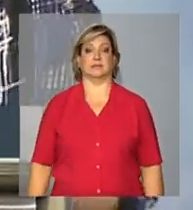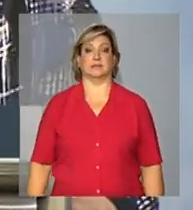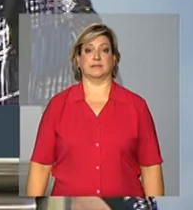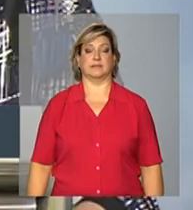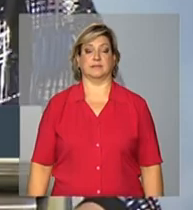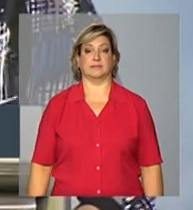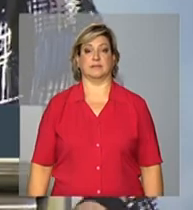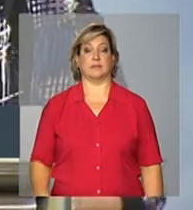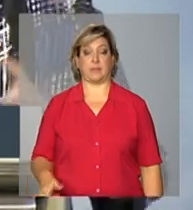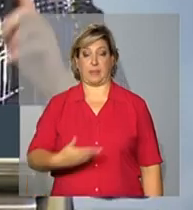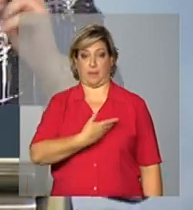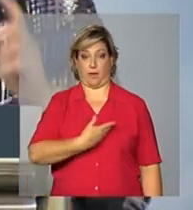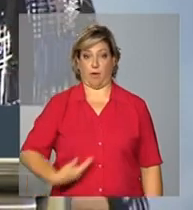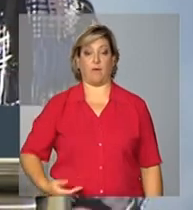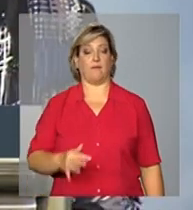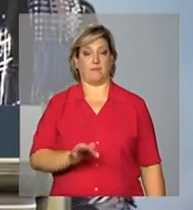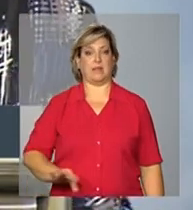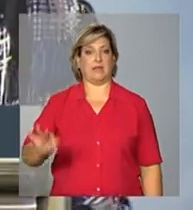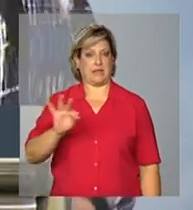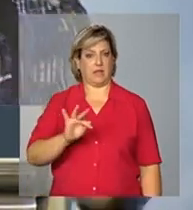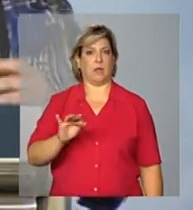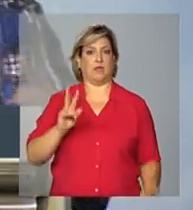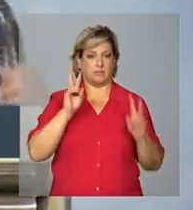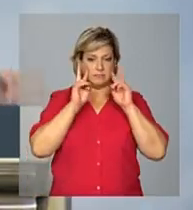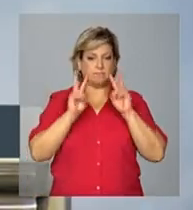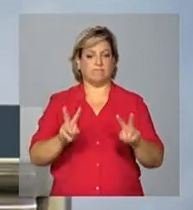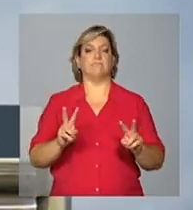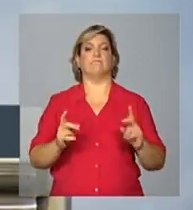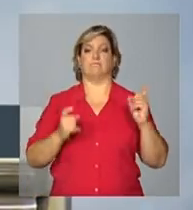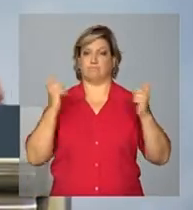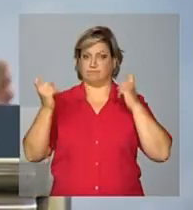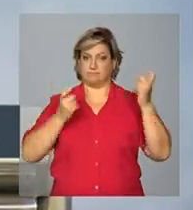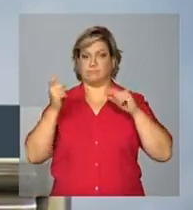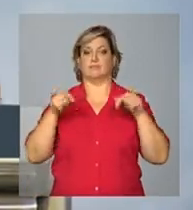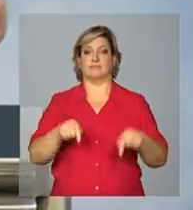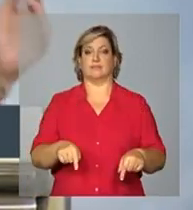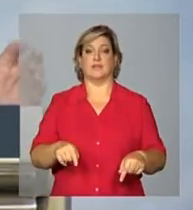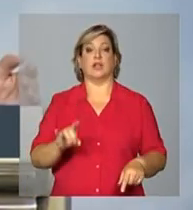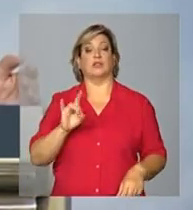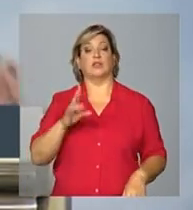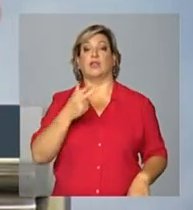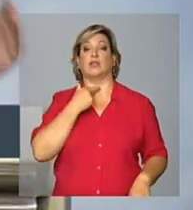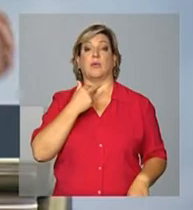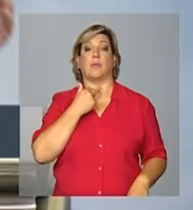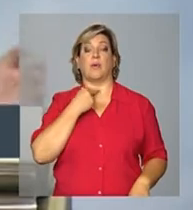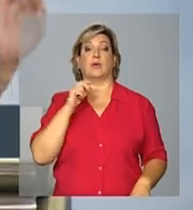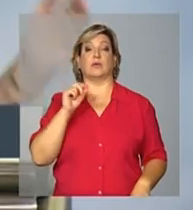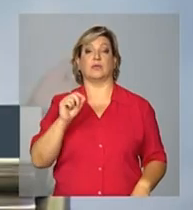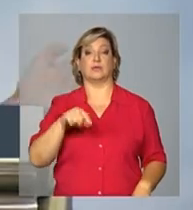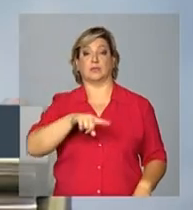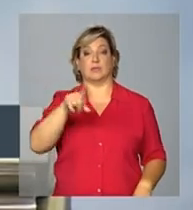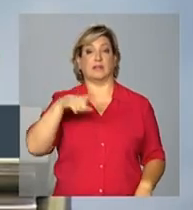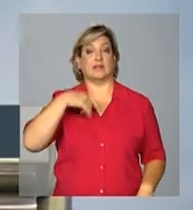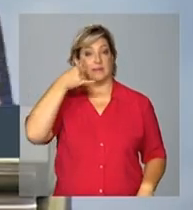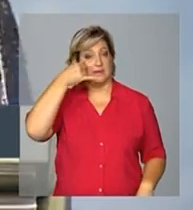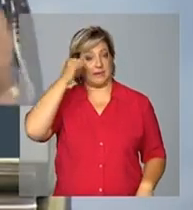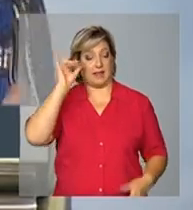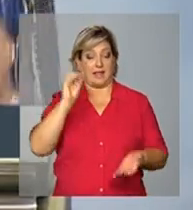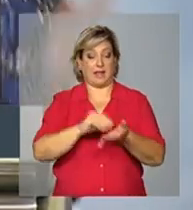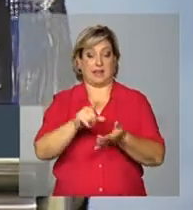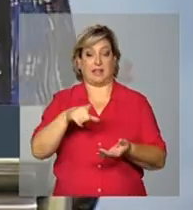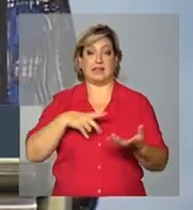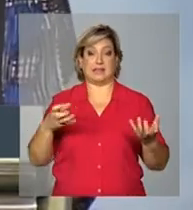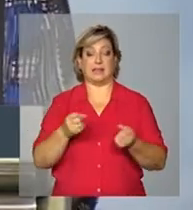O governo federal está atento a isso. Só não posso recuperar o rebanho ainda quando tem seca, senão